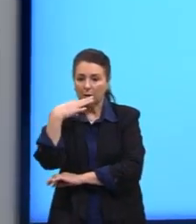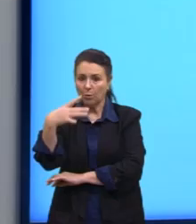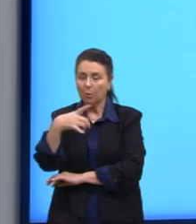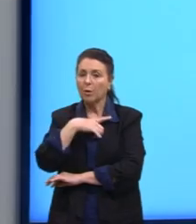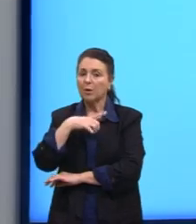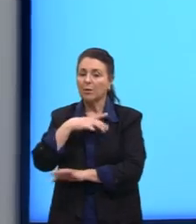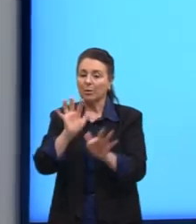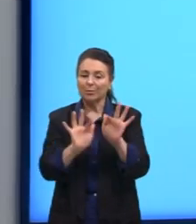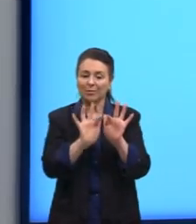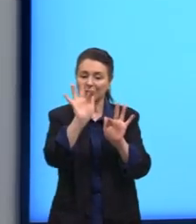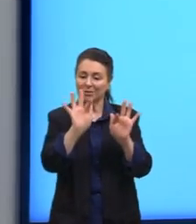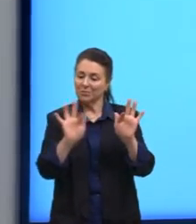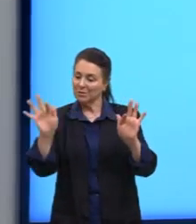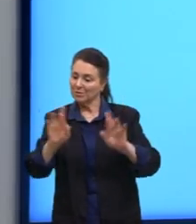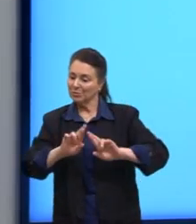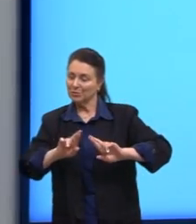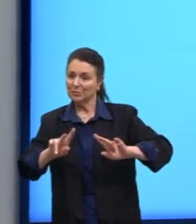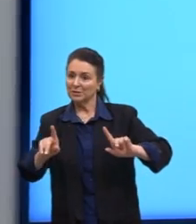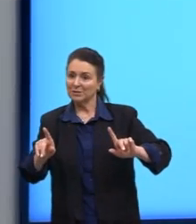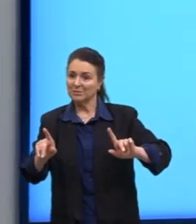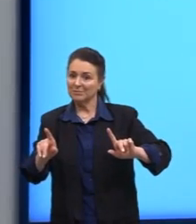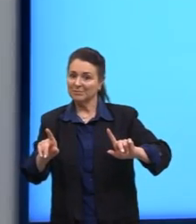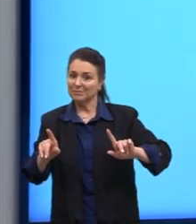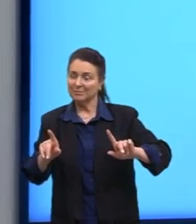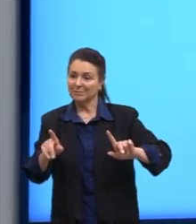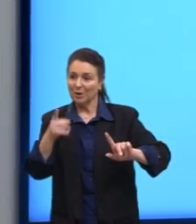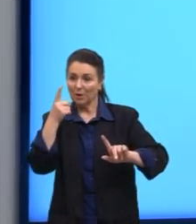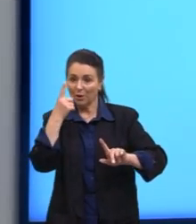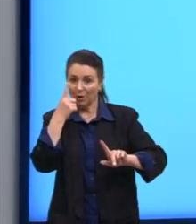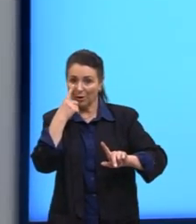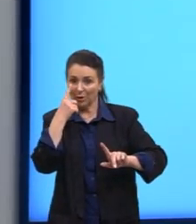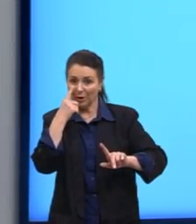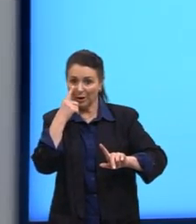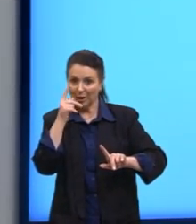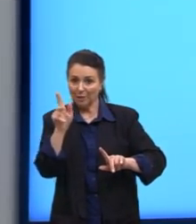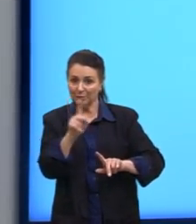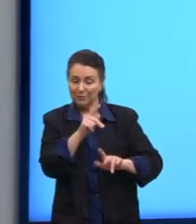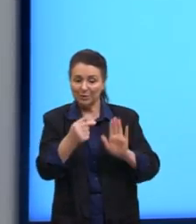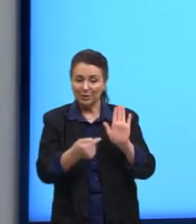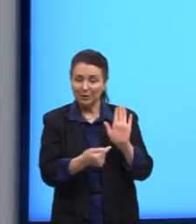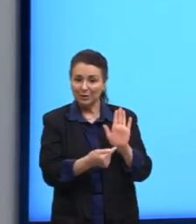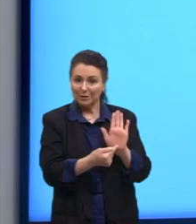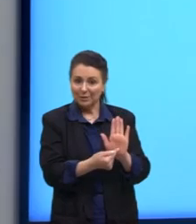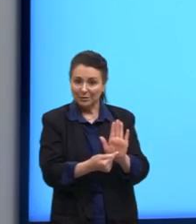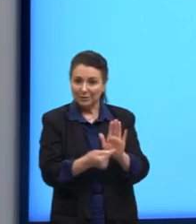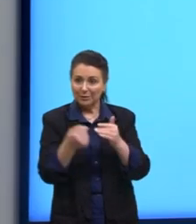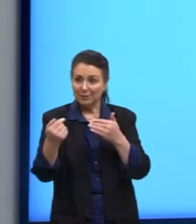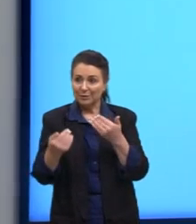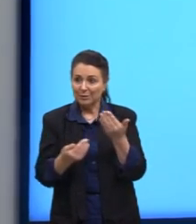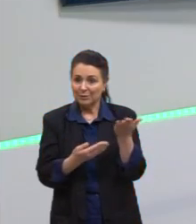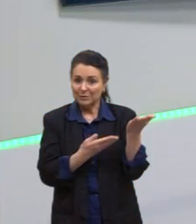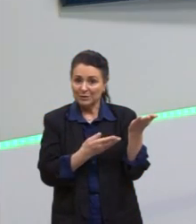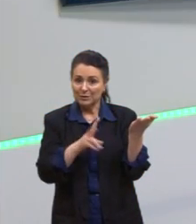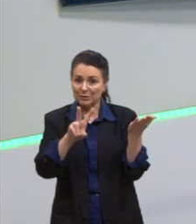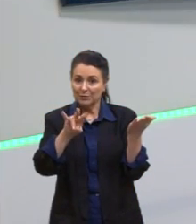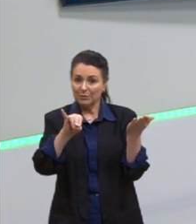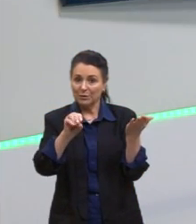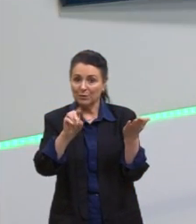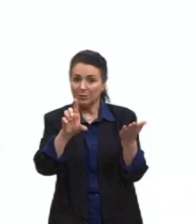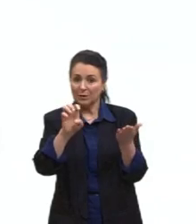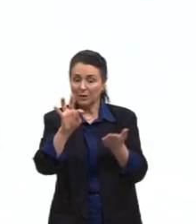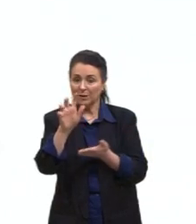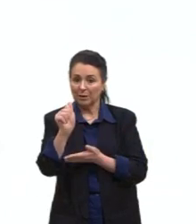diferente como eu coloquei aqui embaixo então vejam que aqui um Violeta vai estar em torno de 400